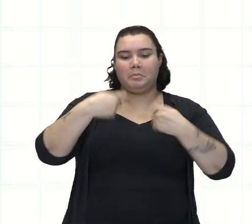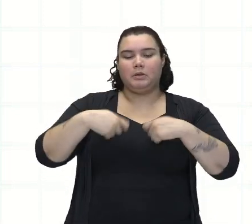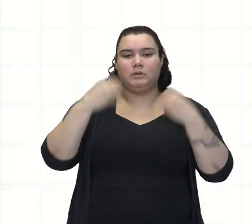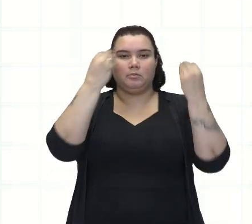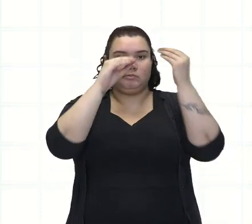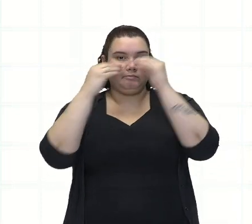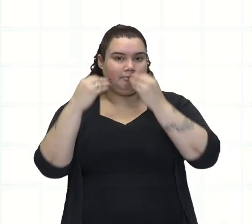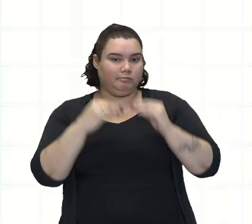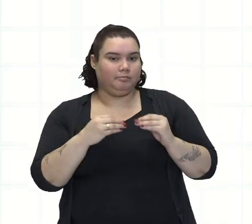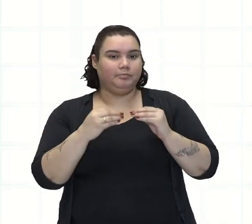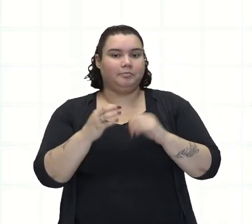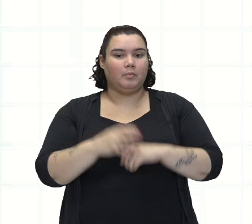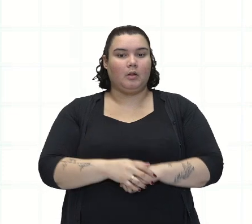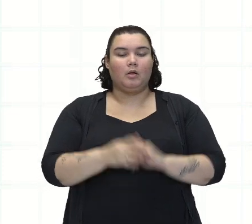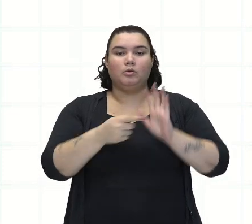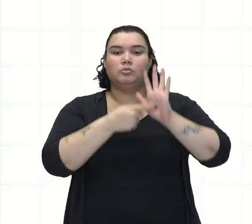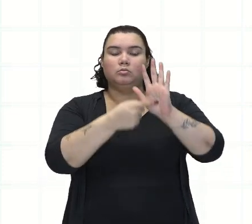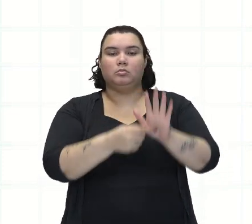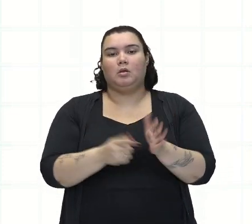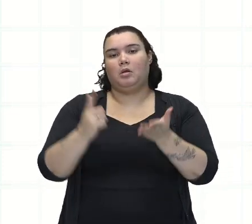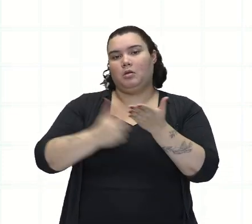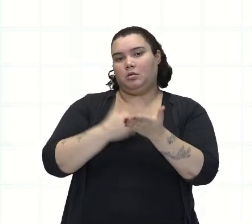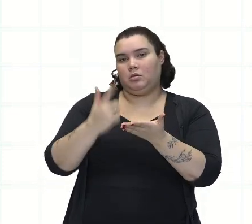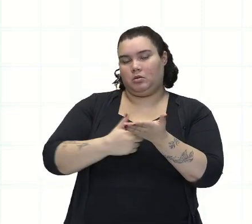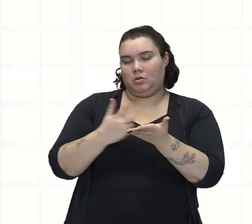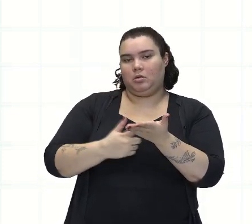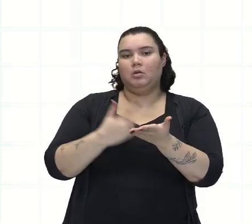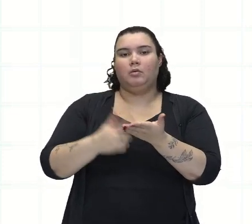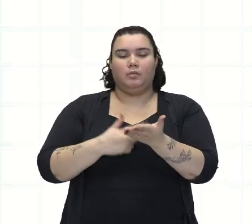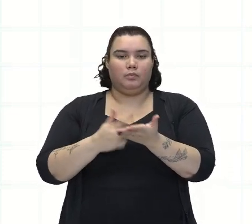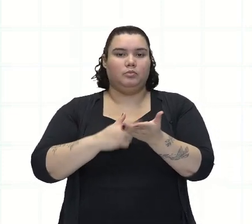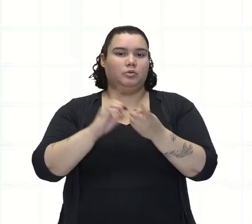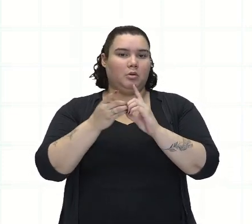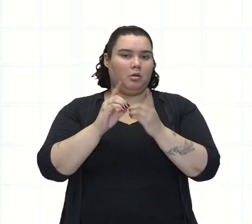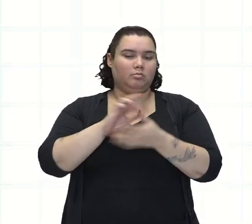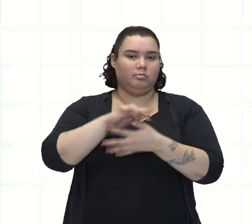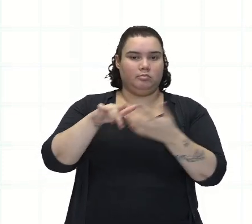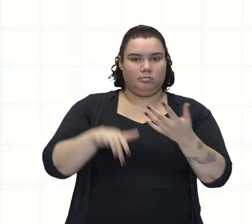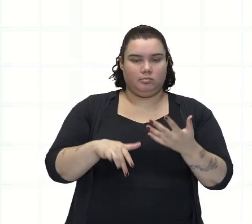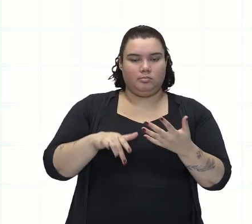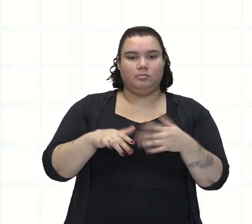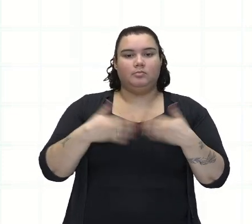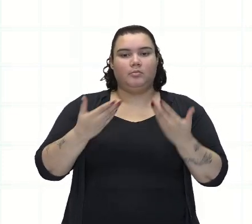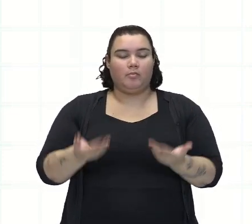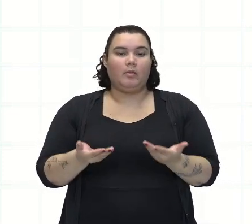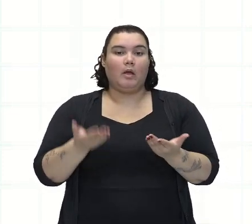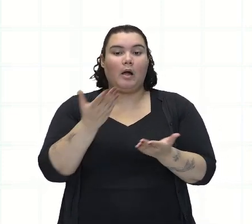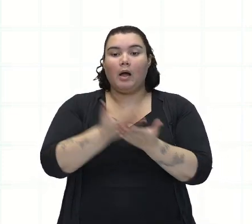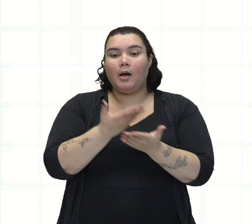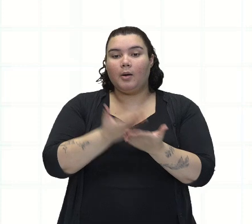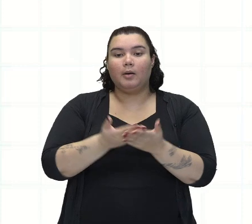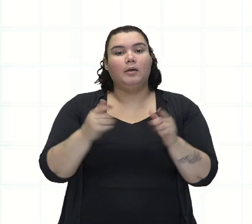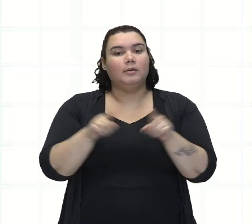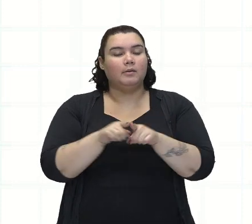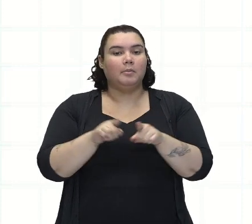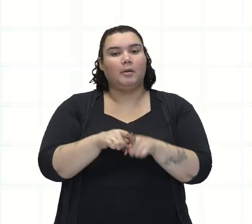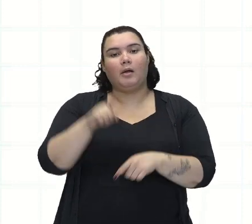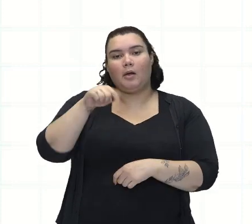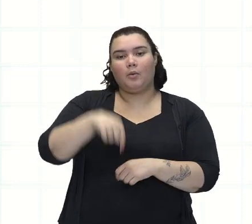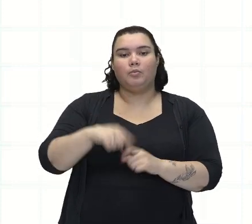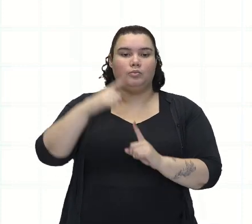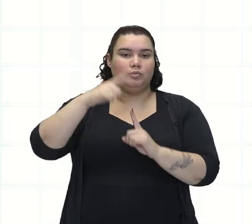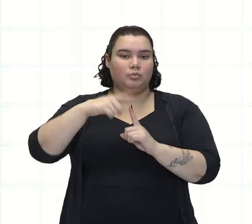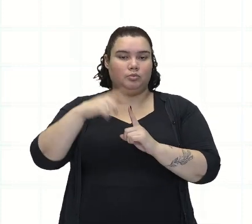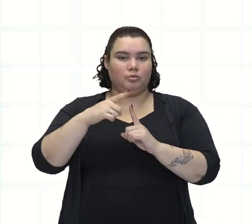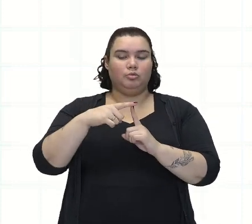maquiar. E a exposição, livros didáticos. Enfim, a nossa aula também é uma forma de